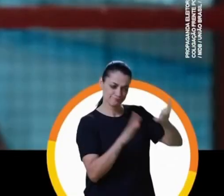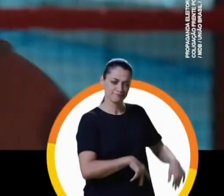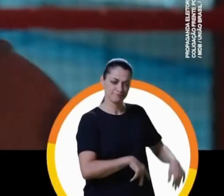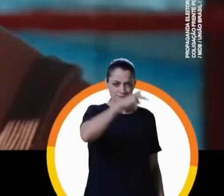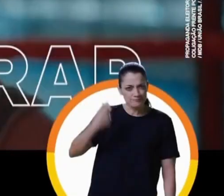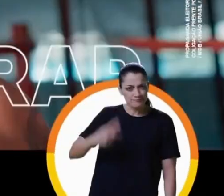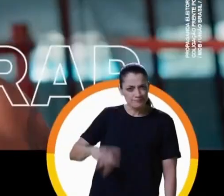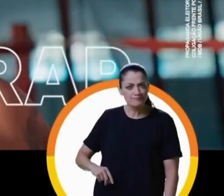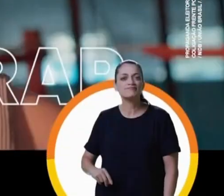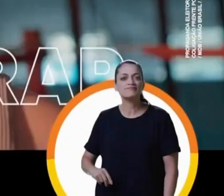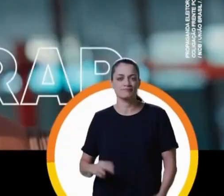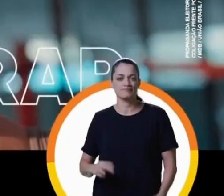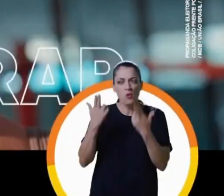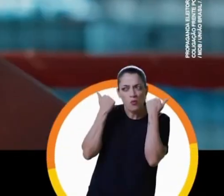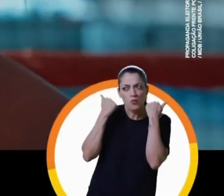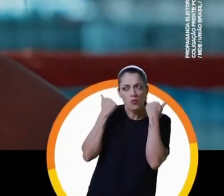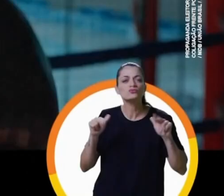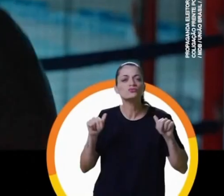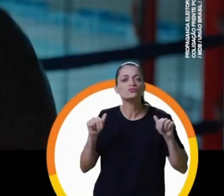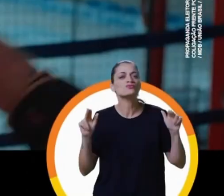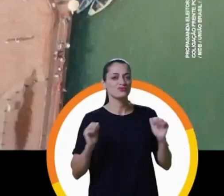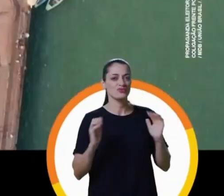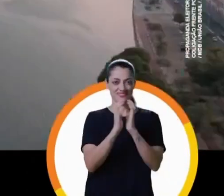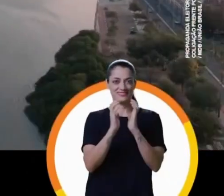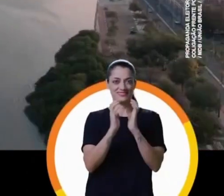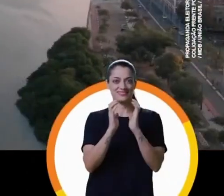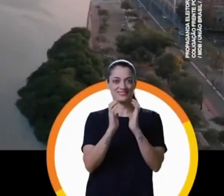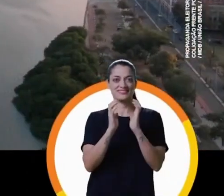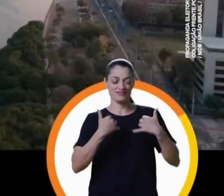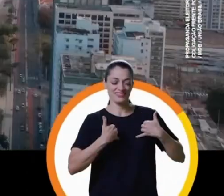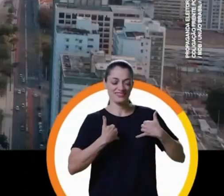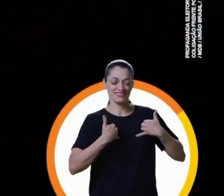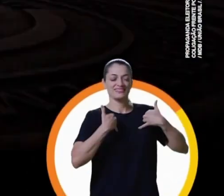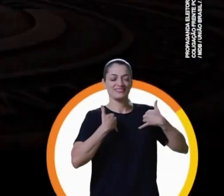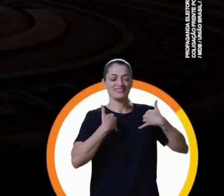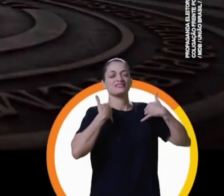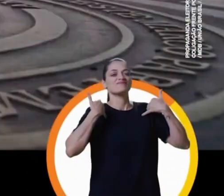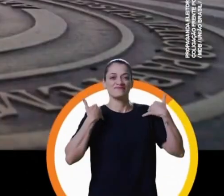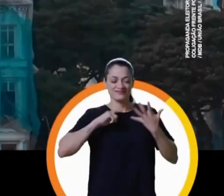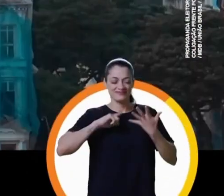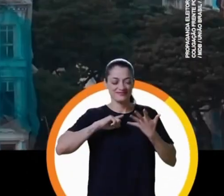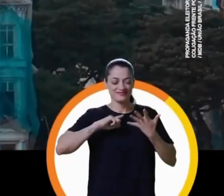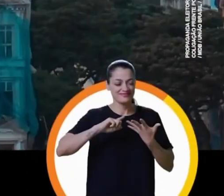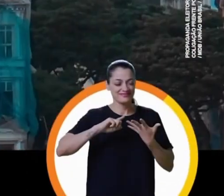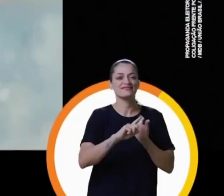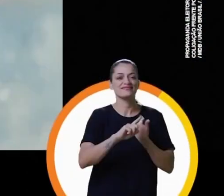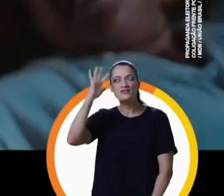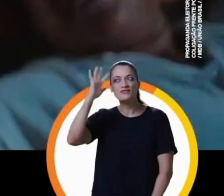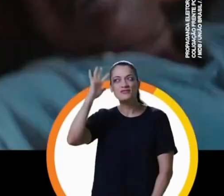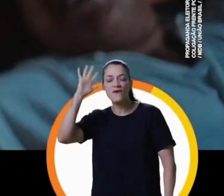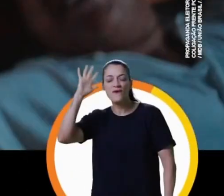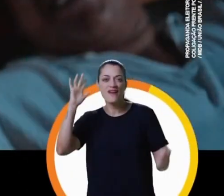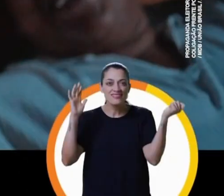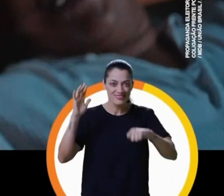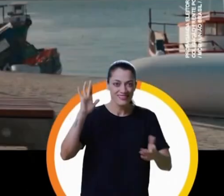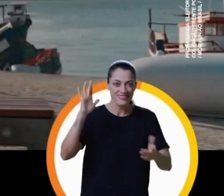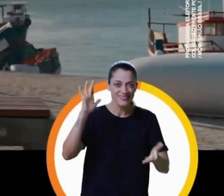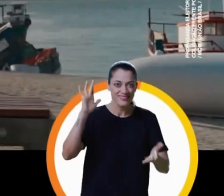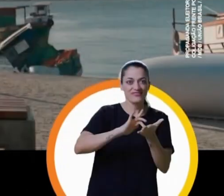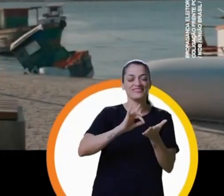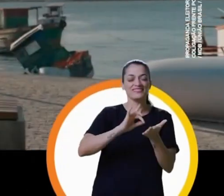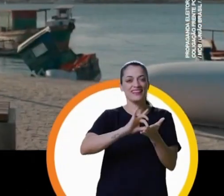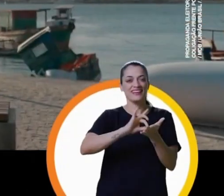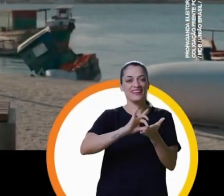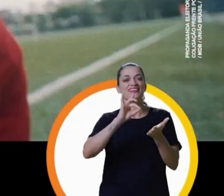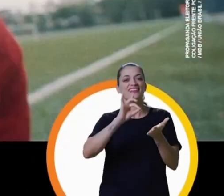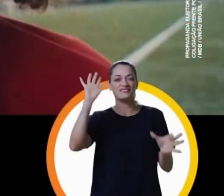Porque a gente bota pra torar. E não abre pra ninguém. O Recife tem vocação pra grandeza. Sonhando alto, a gente